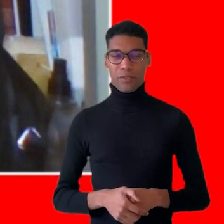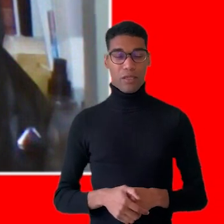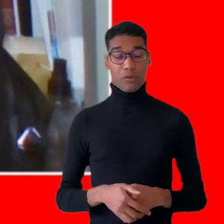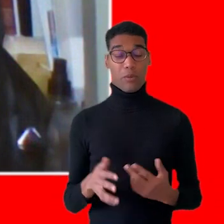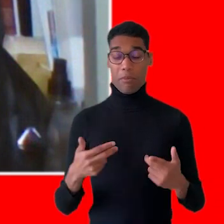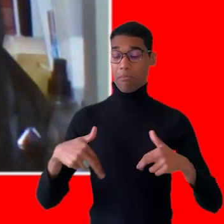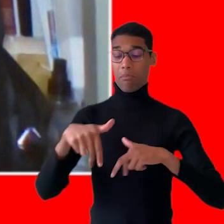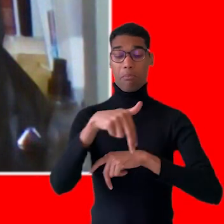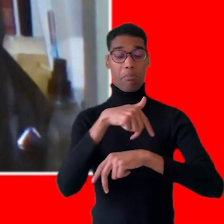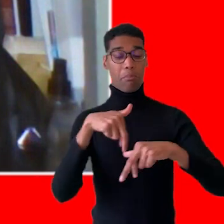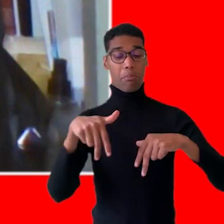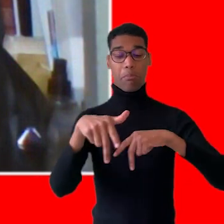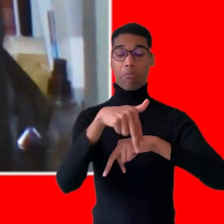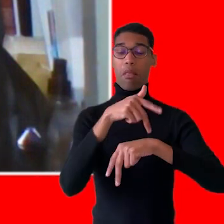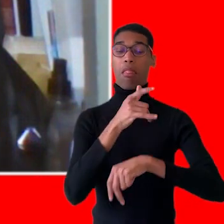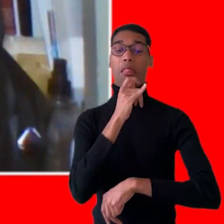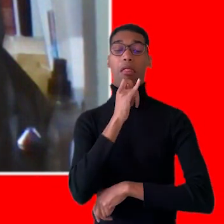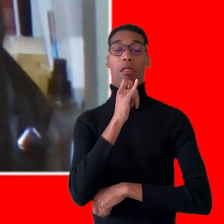semoventes,